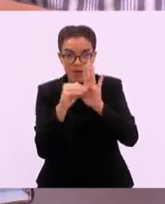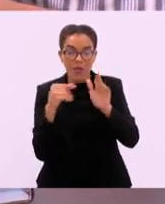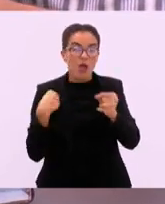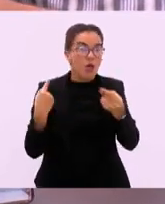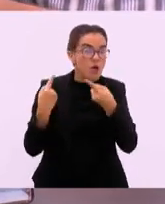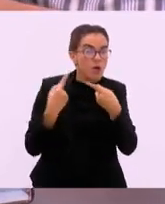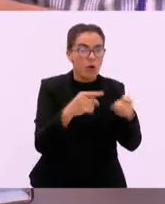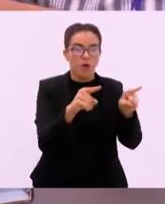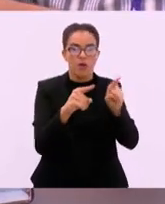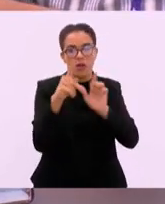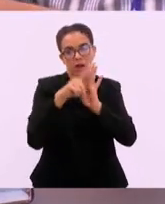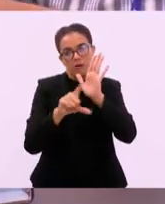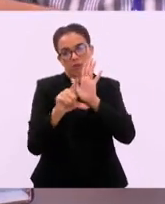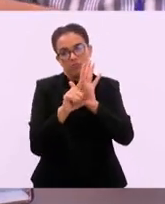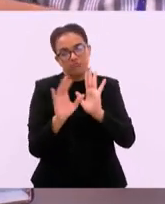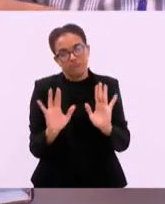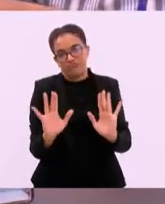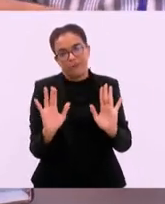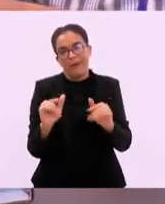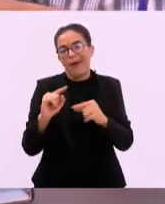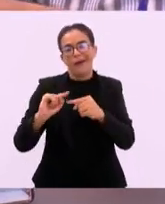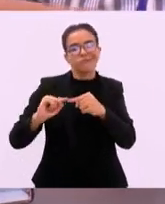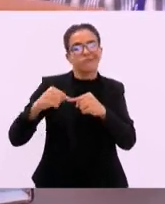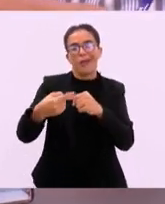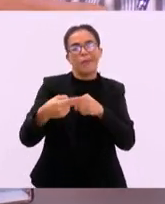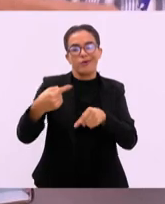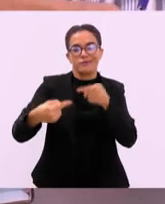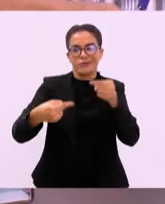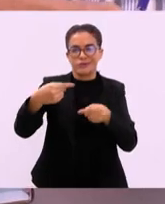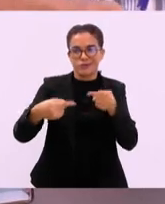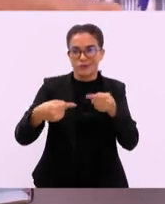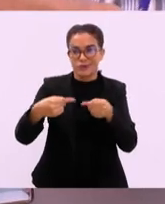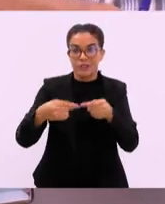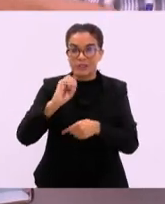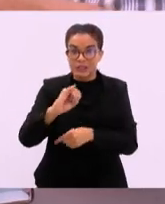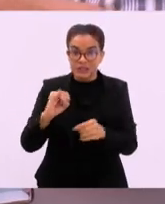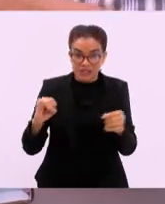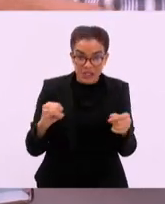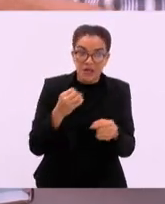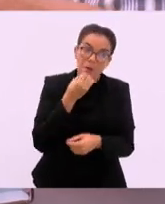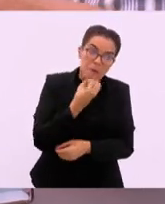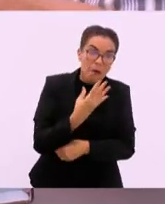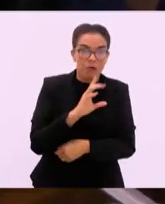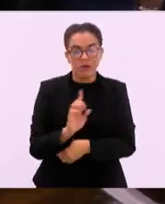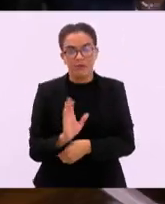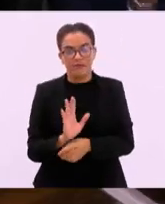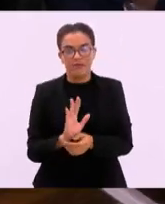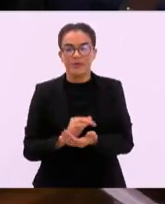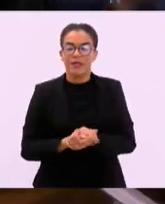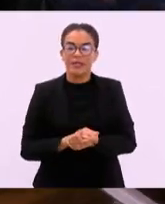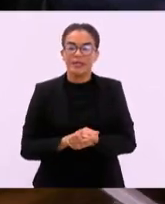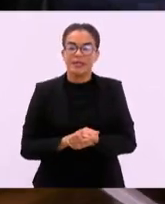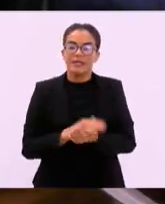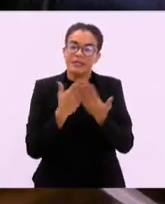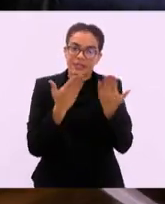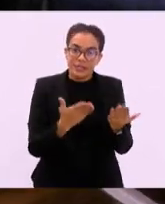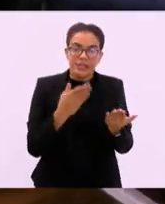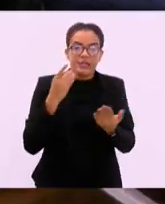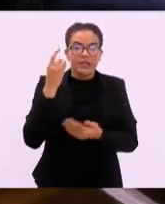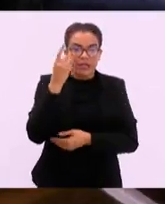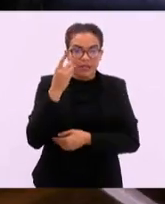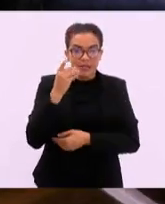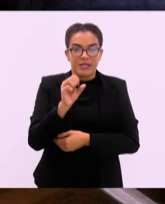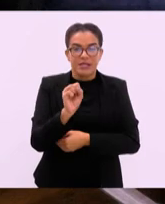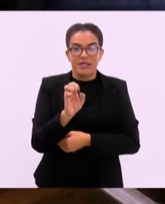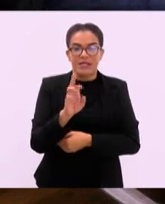contrário ao projeto, mas tudo bem, isso vai ser depois discutido se é viável ou não. Presidente. Deputado Serafini. Acho que o